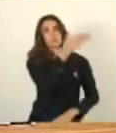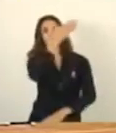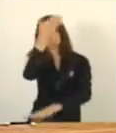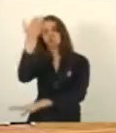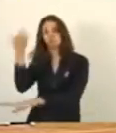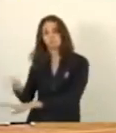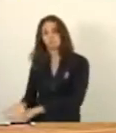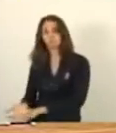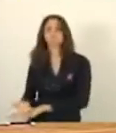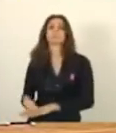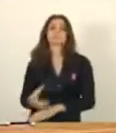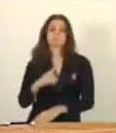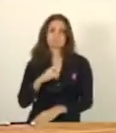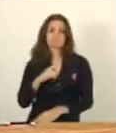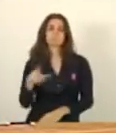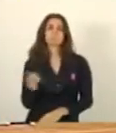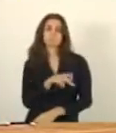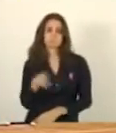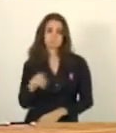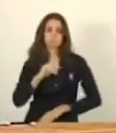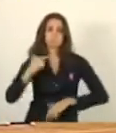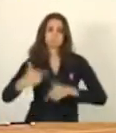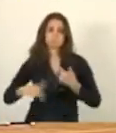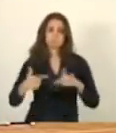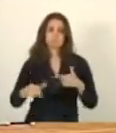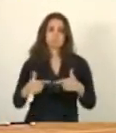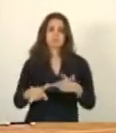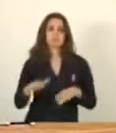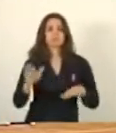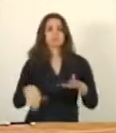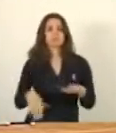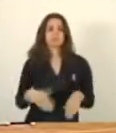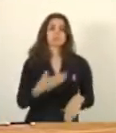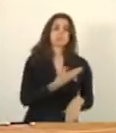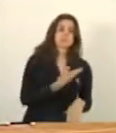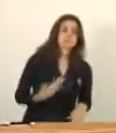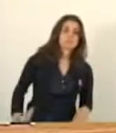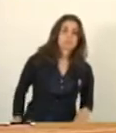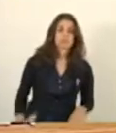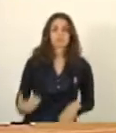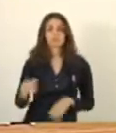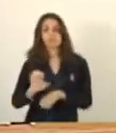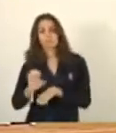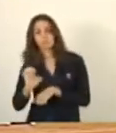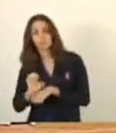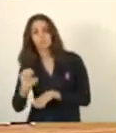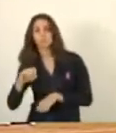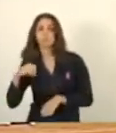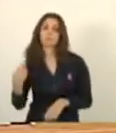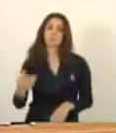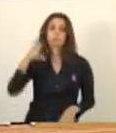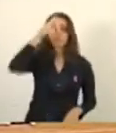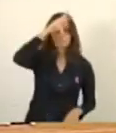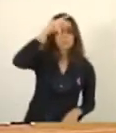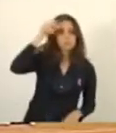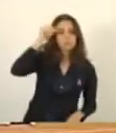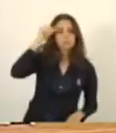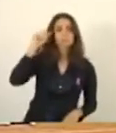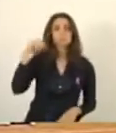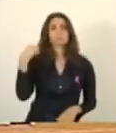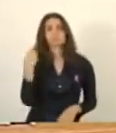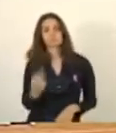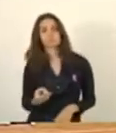de tarde, de noite, ou trabalham em um turno no estado, outro turno numa prefeitura, ou trabalham num turno